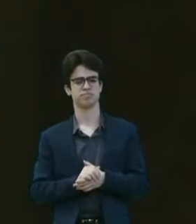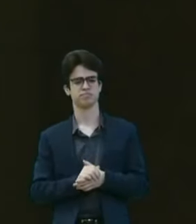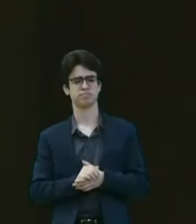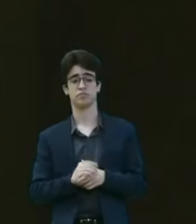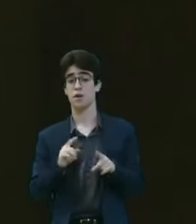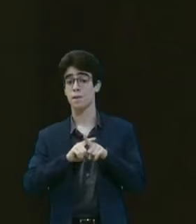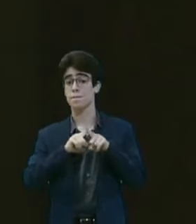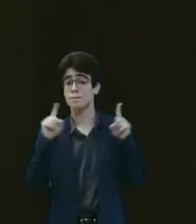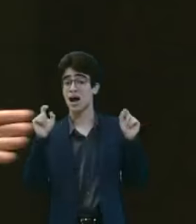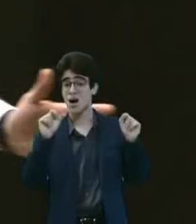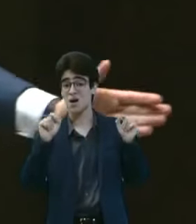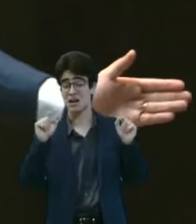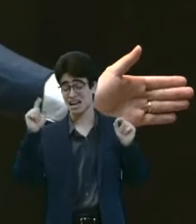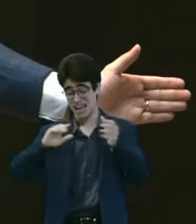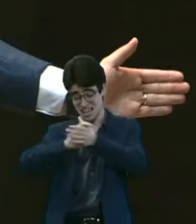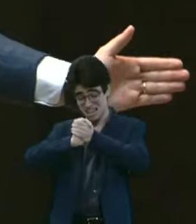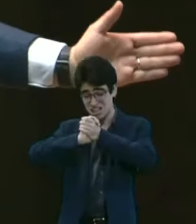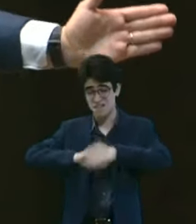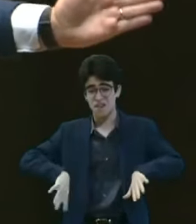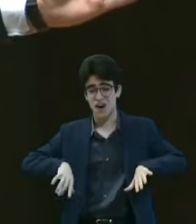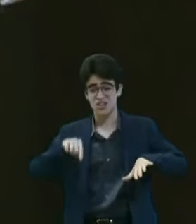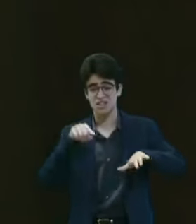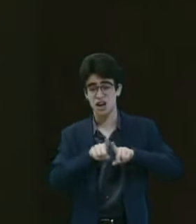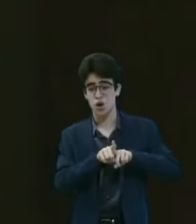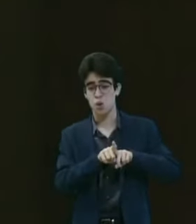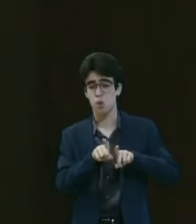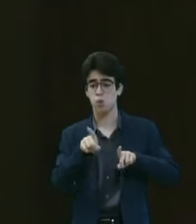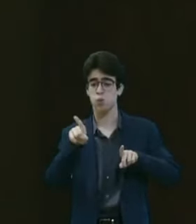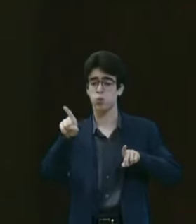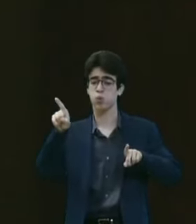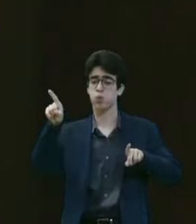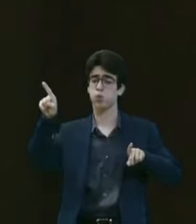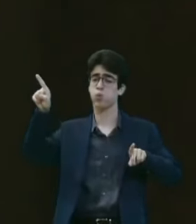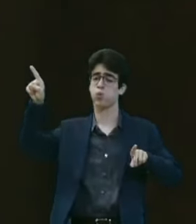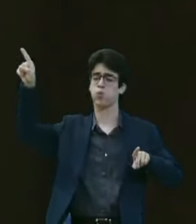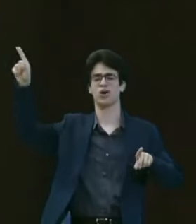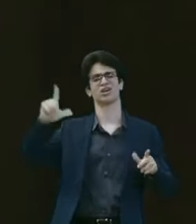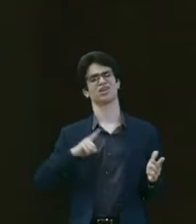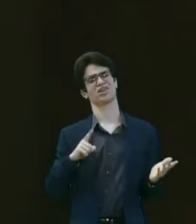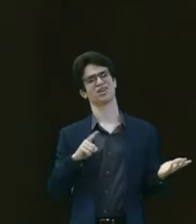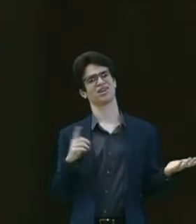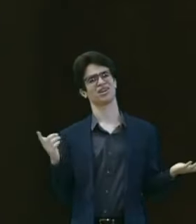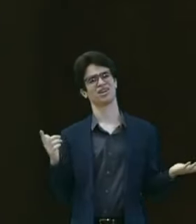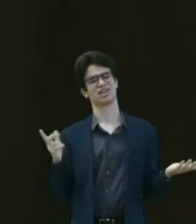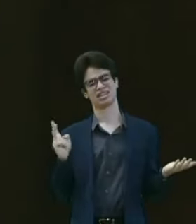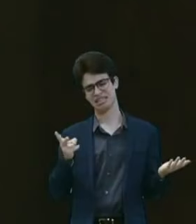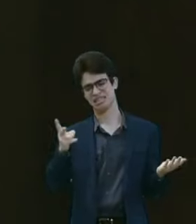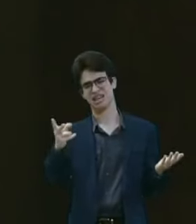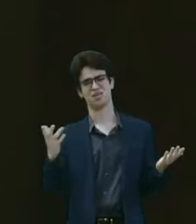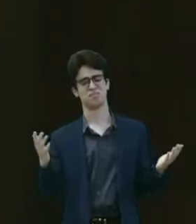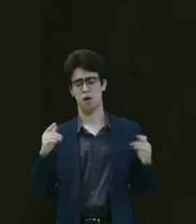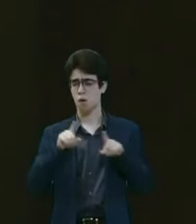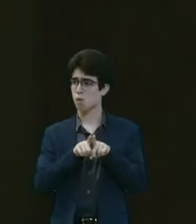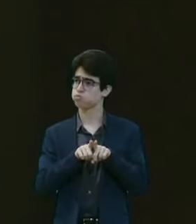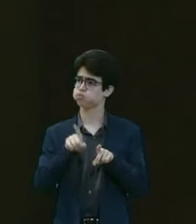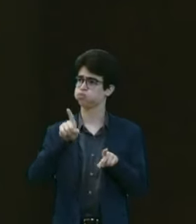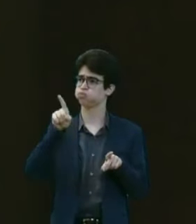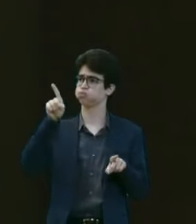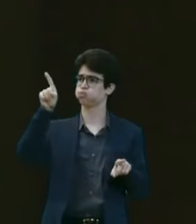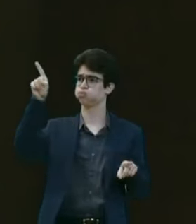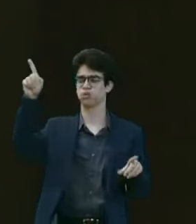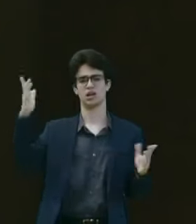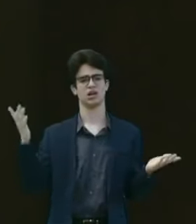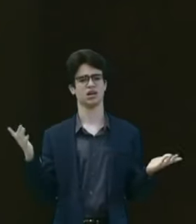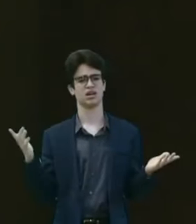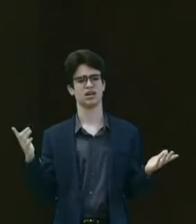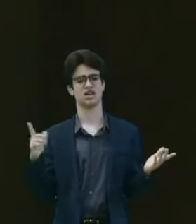Em compensação, o número de divórcios só aumenta exponencialmente, todos os anos.